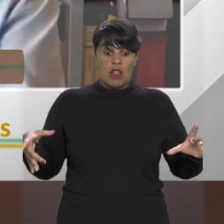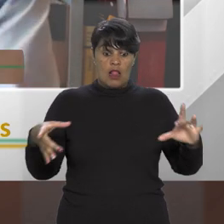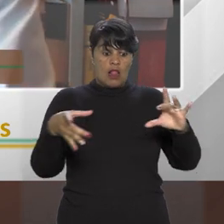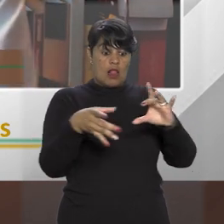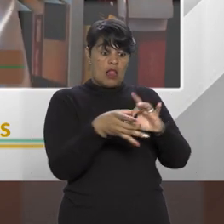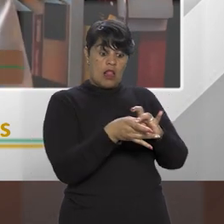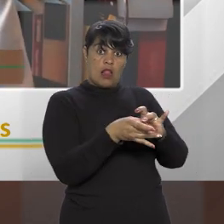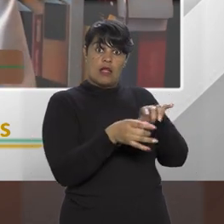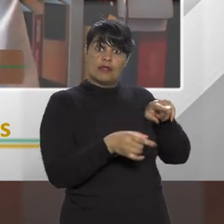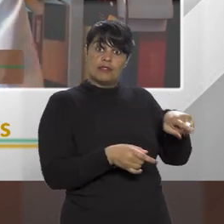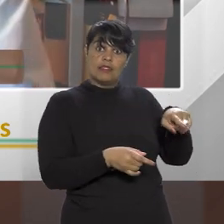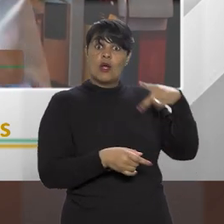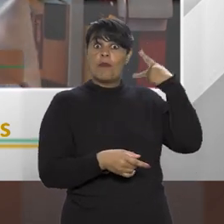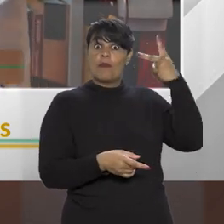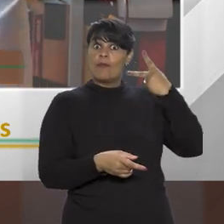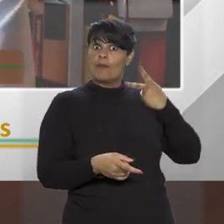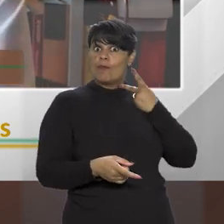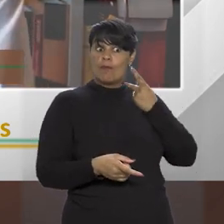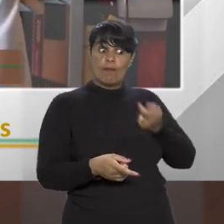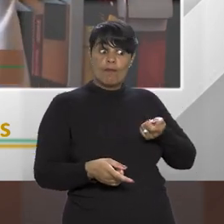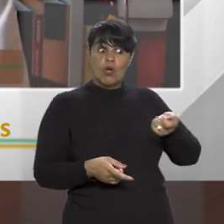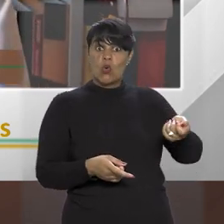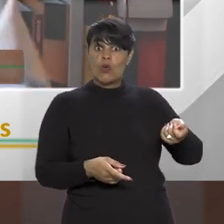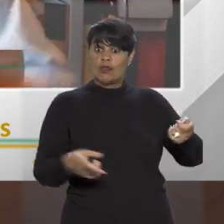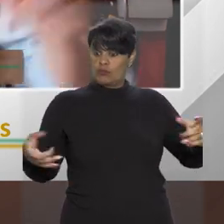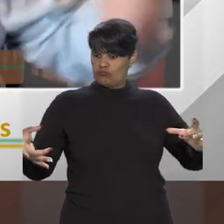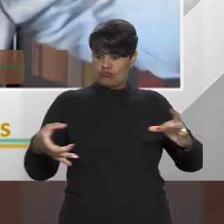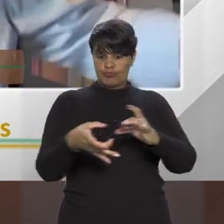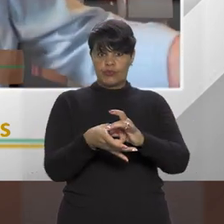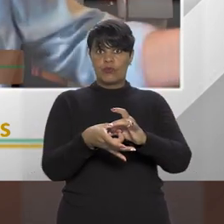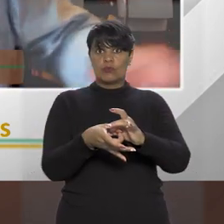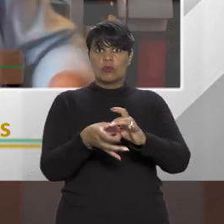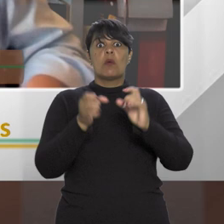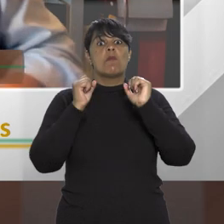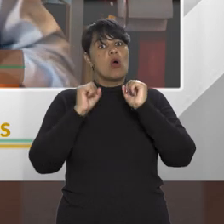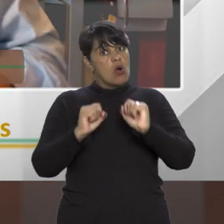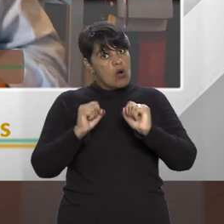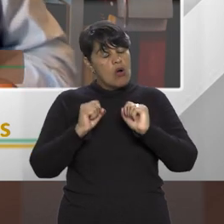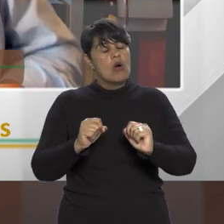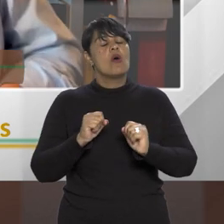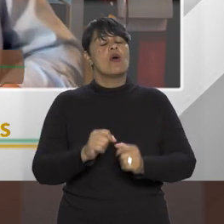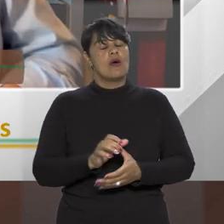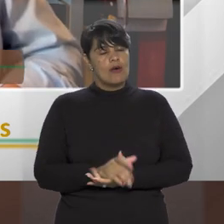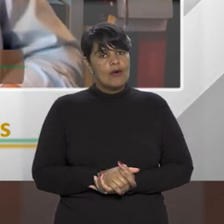plano local, ou a advocacia do Estado, né, ou a prefeitura do município.